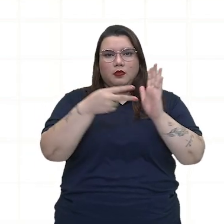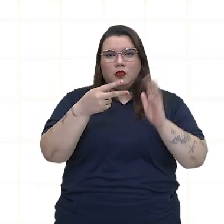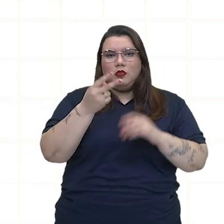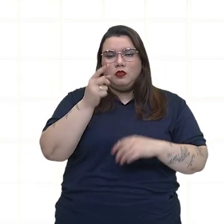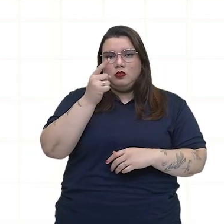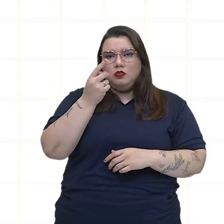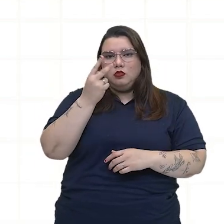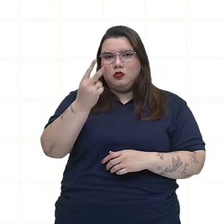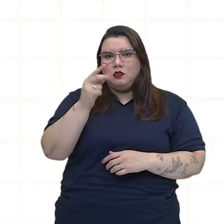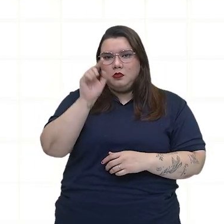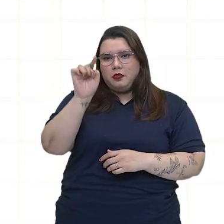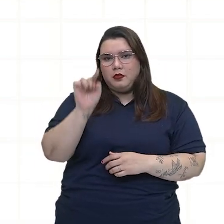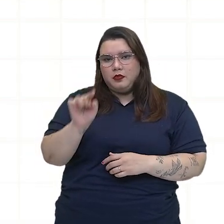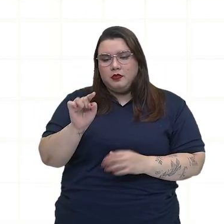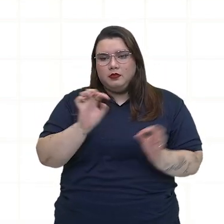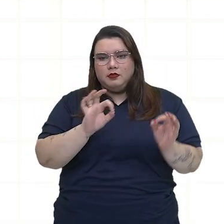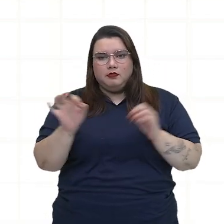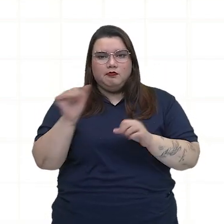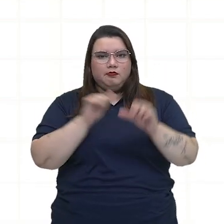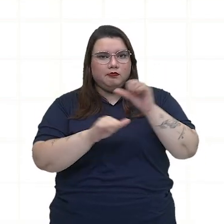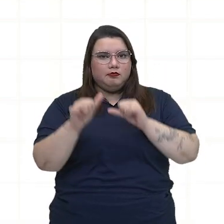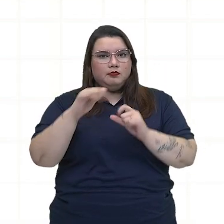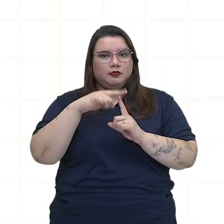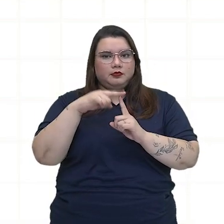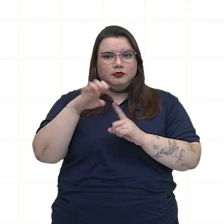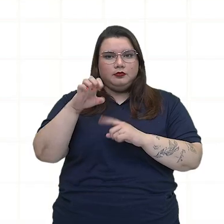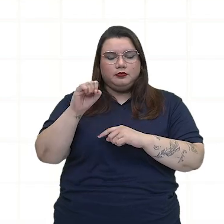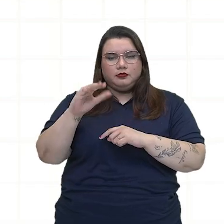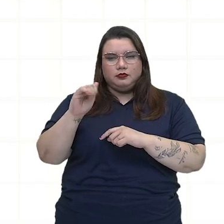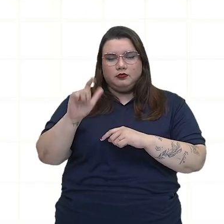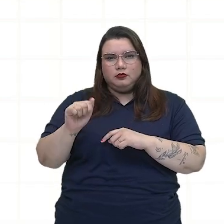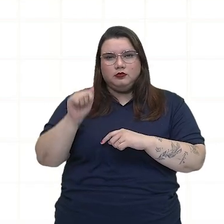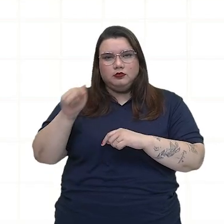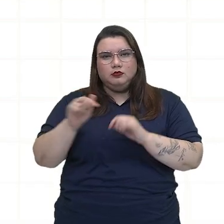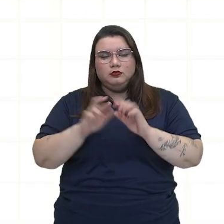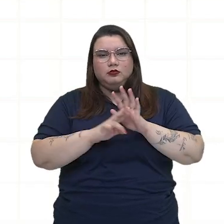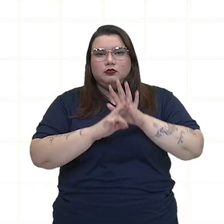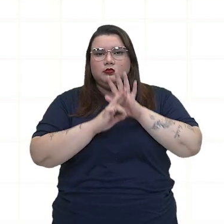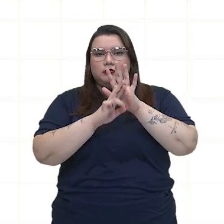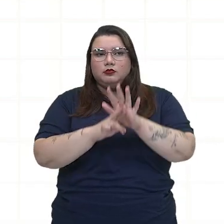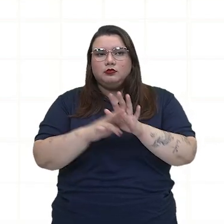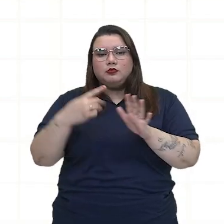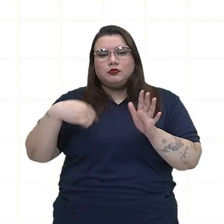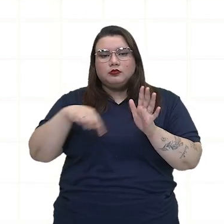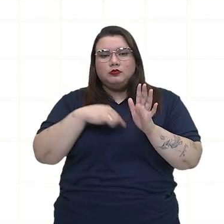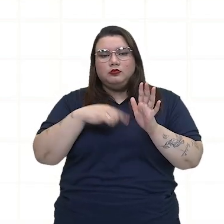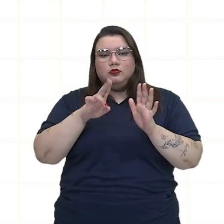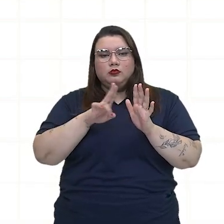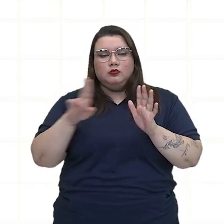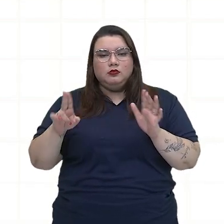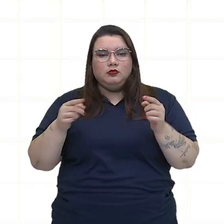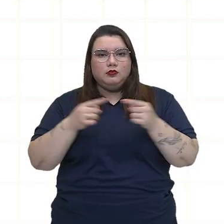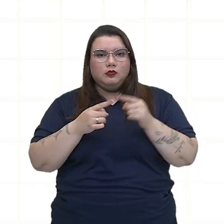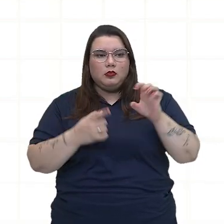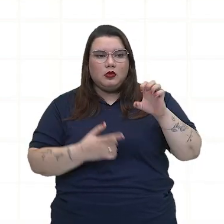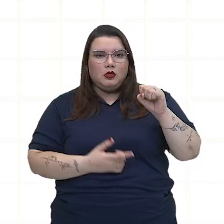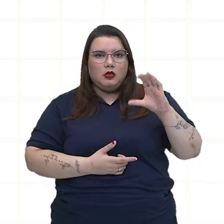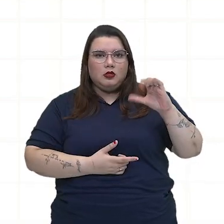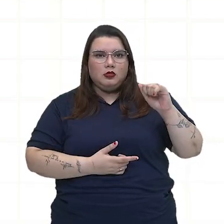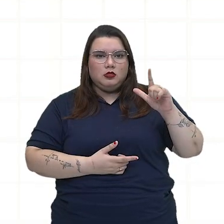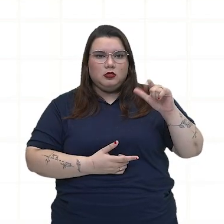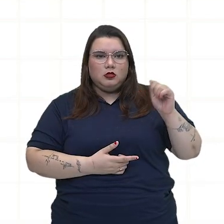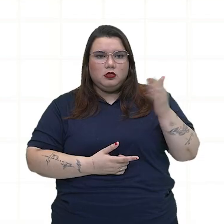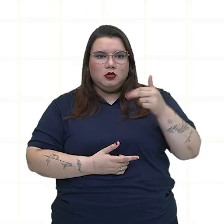pontos. Então, mudou o tipo de escala. Nessa representação, né, a gente vai chamar de escala numérica, mas a gente vai